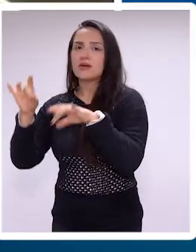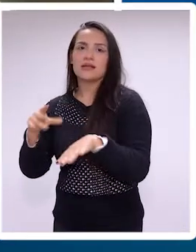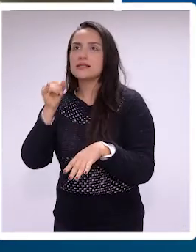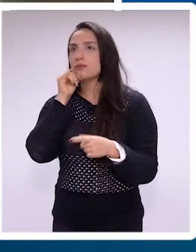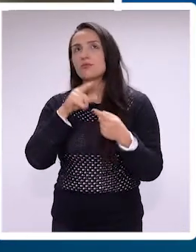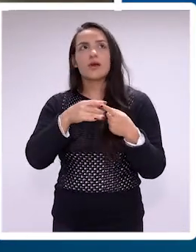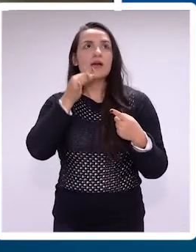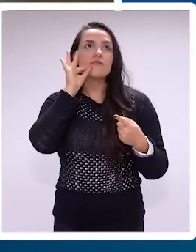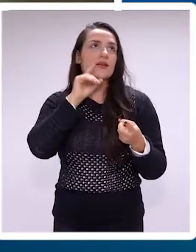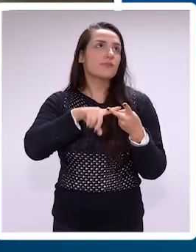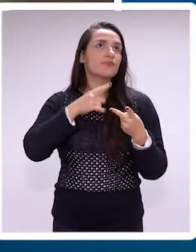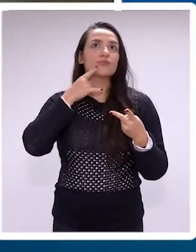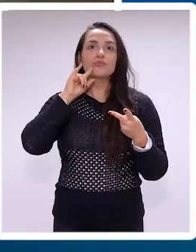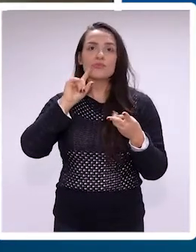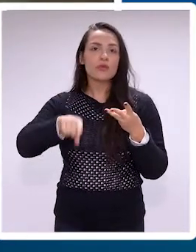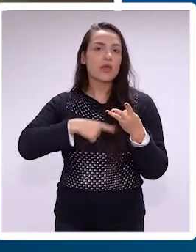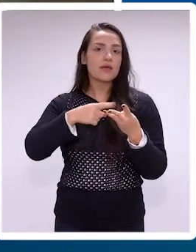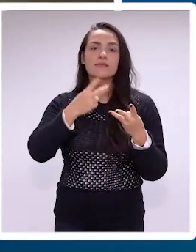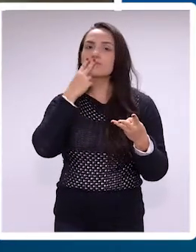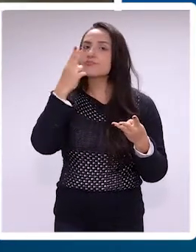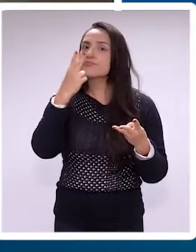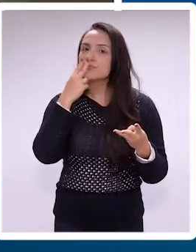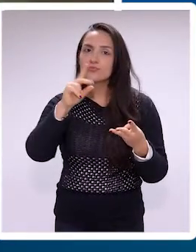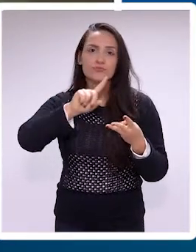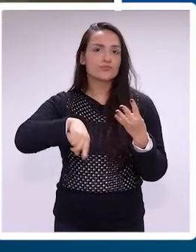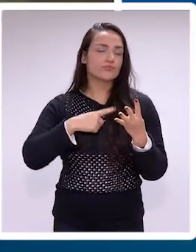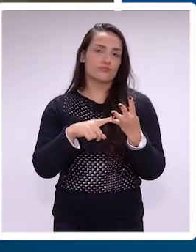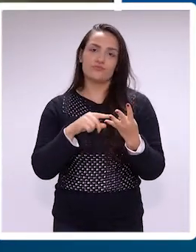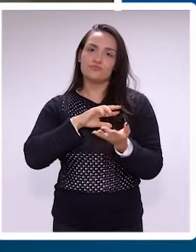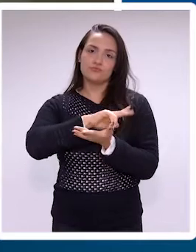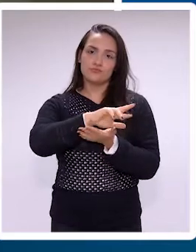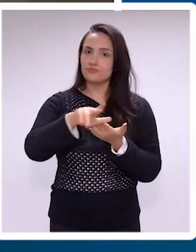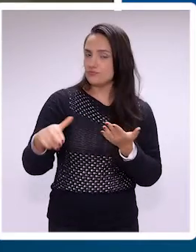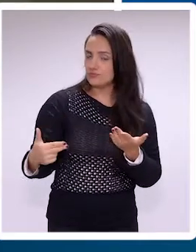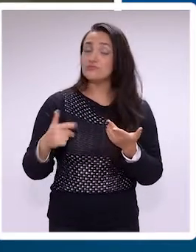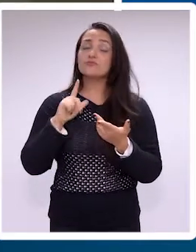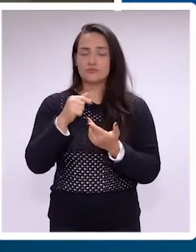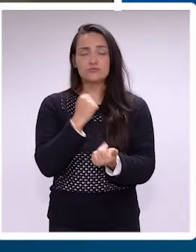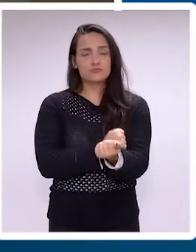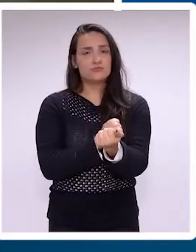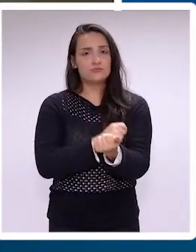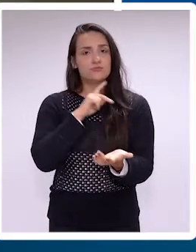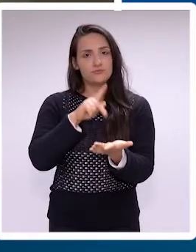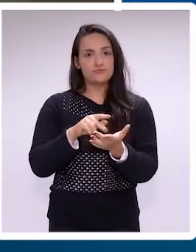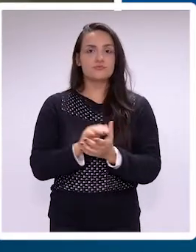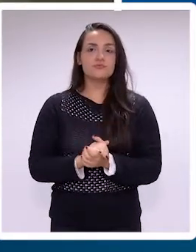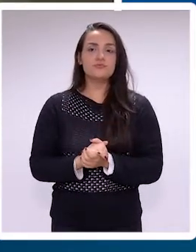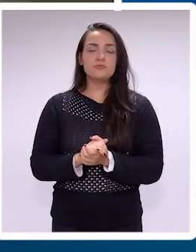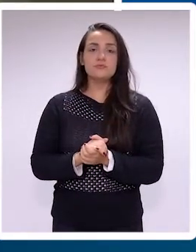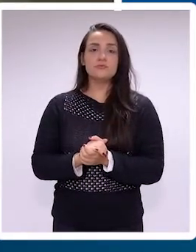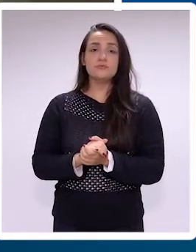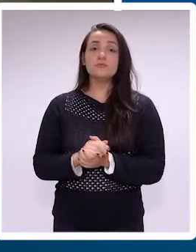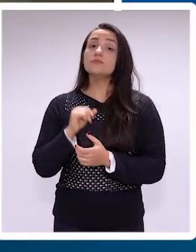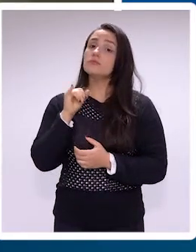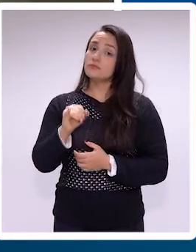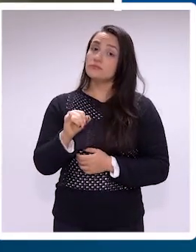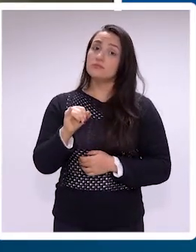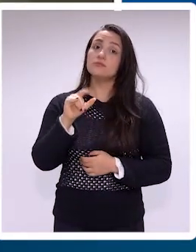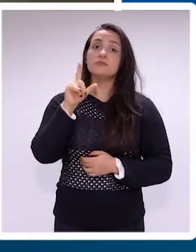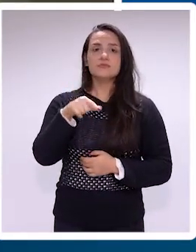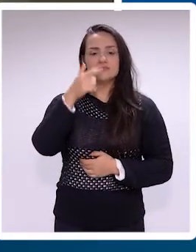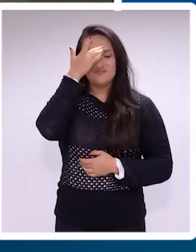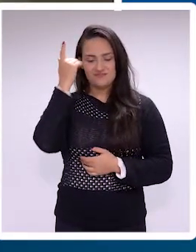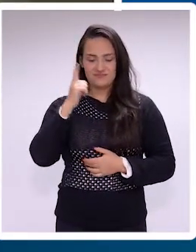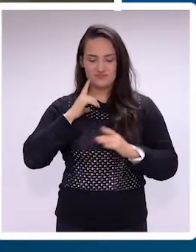o cigarro, né? Esses são vícios. Se a pessoa é uma pessoa depressiva e uma depressão